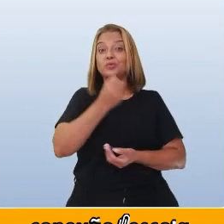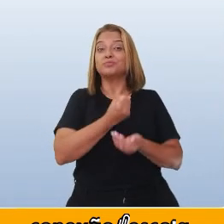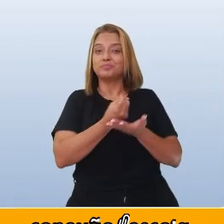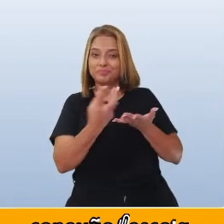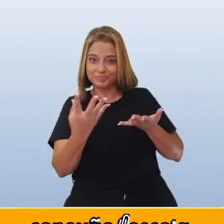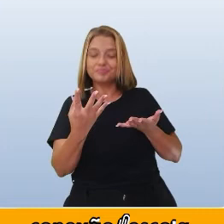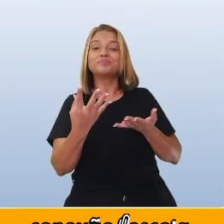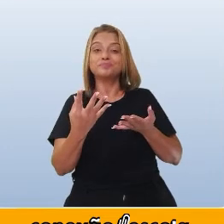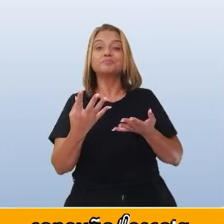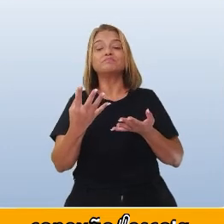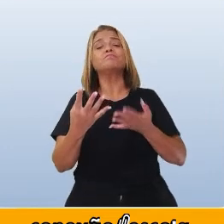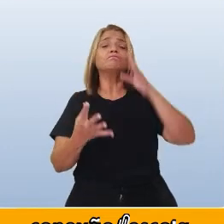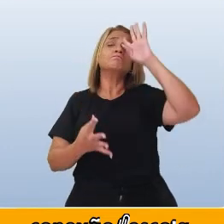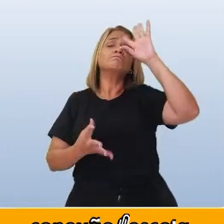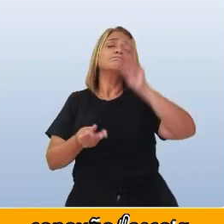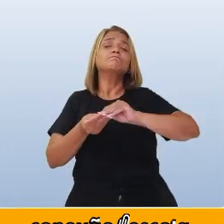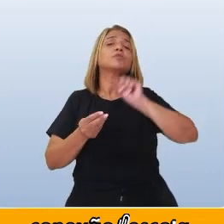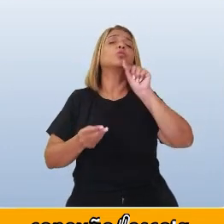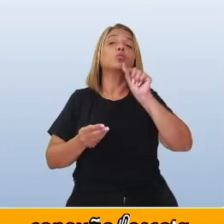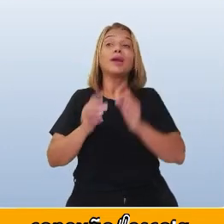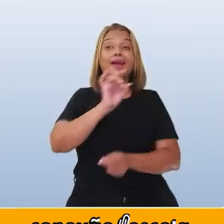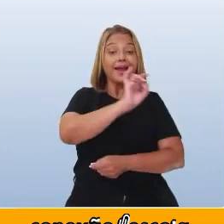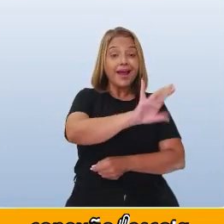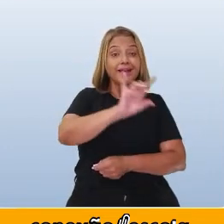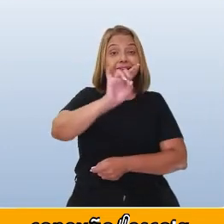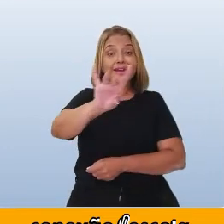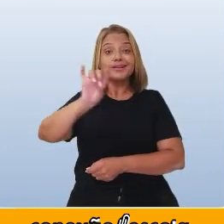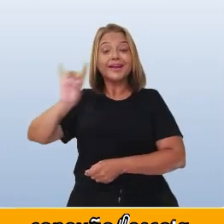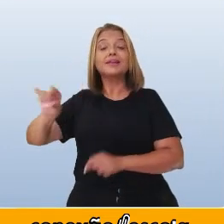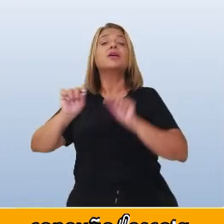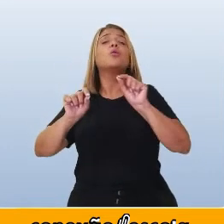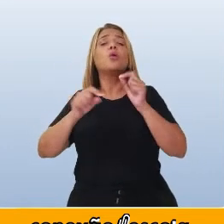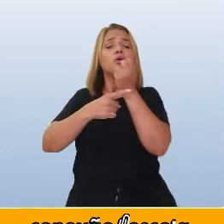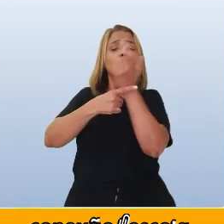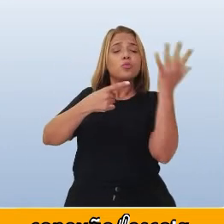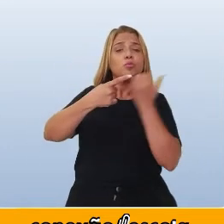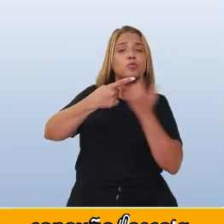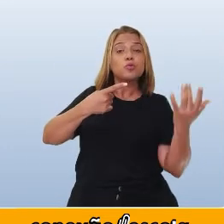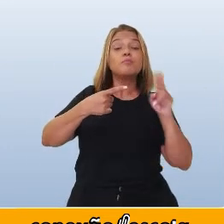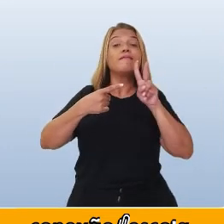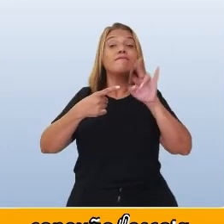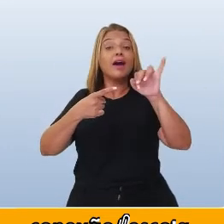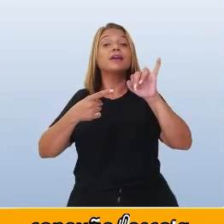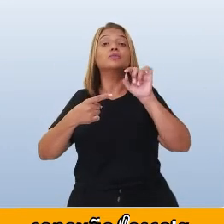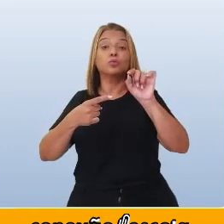Assim, podemos concluir que cada um receberá qual fração? Será